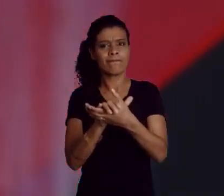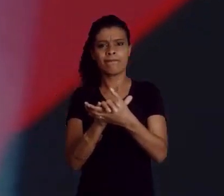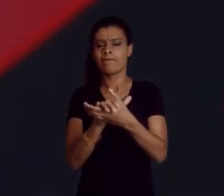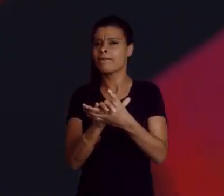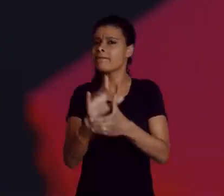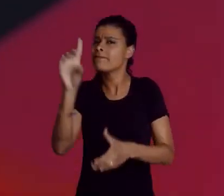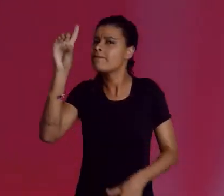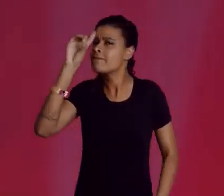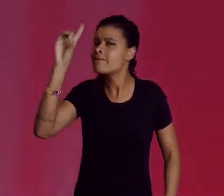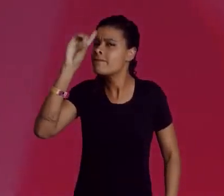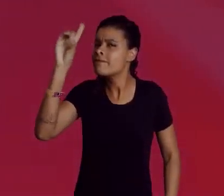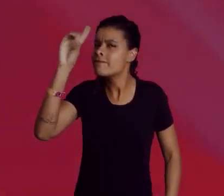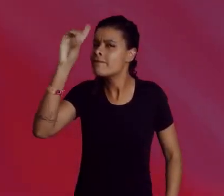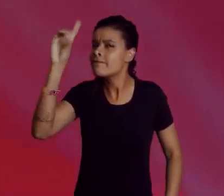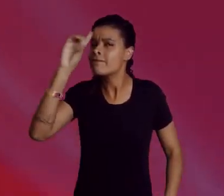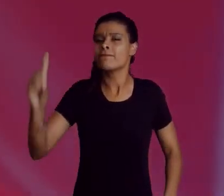fugaz.